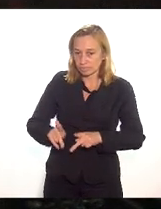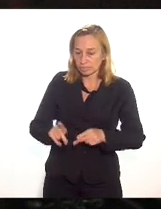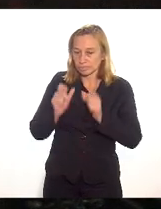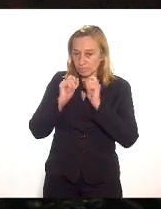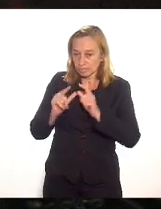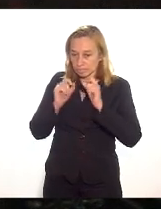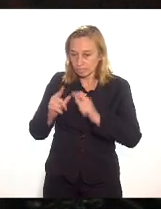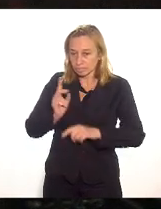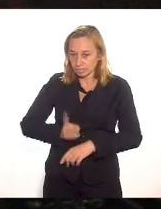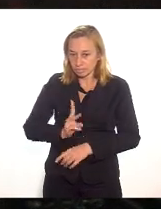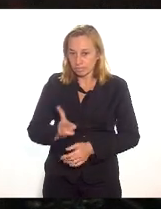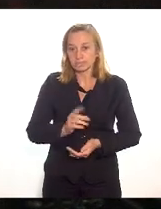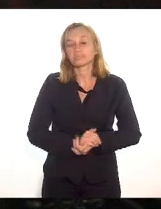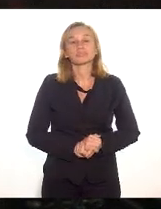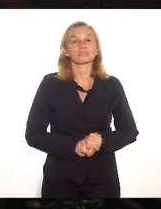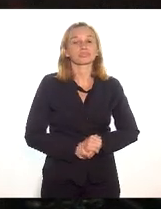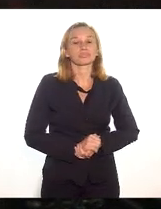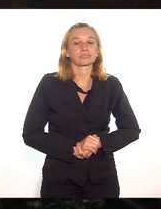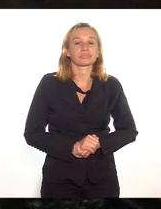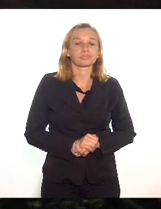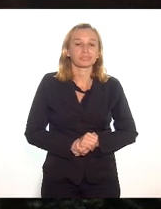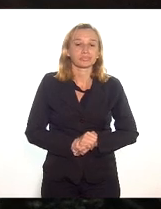reclama.